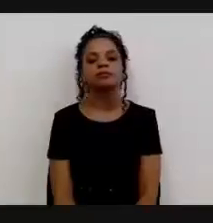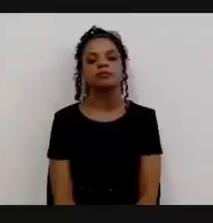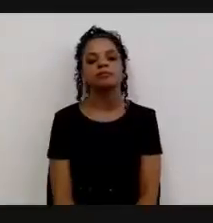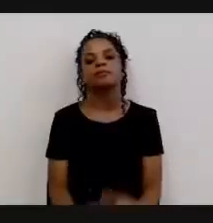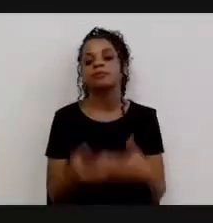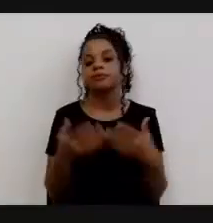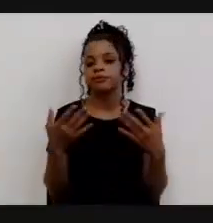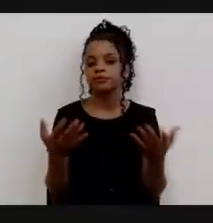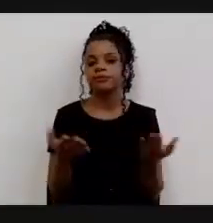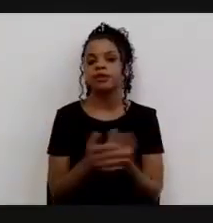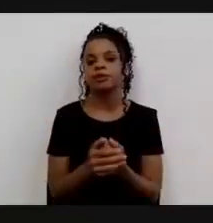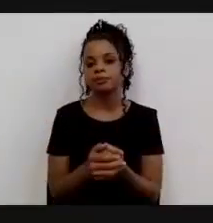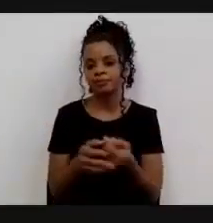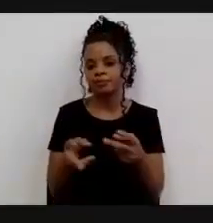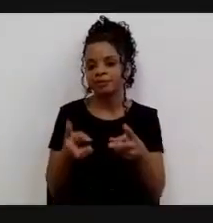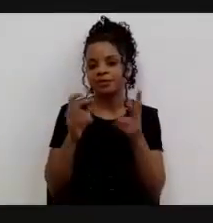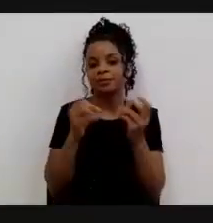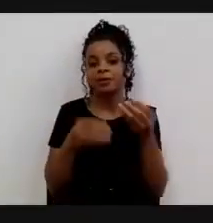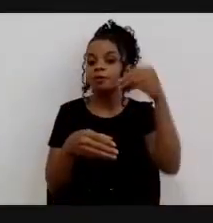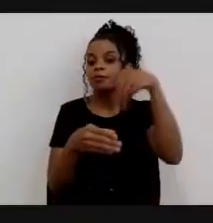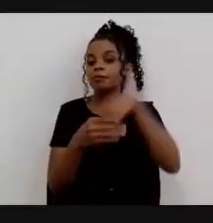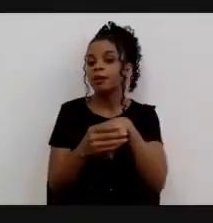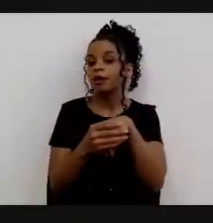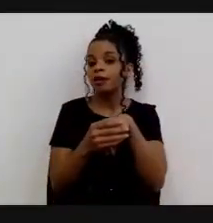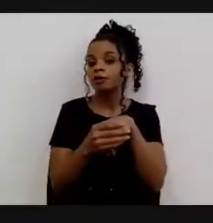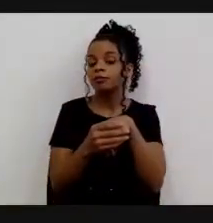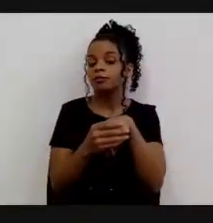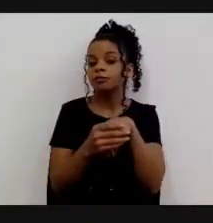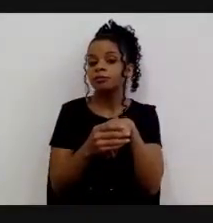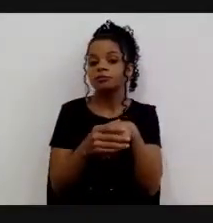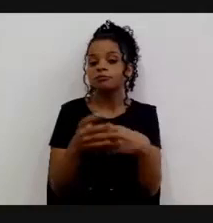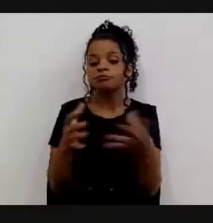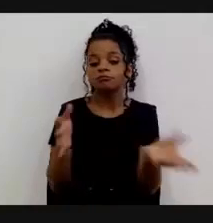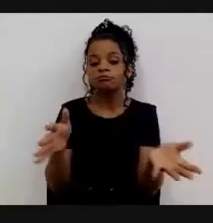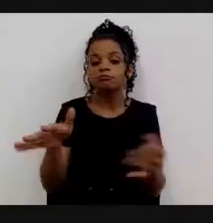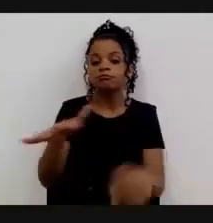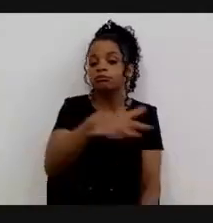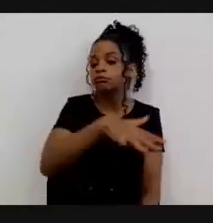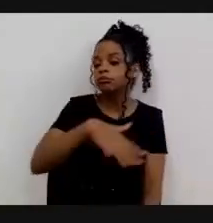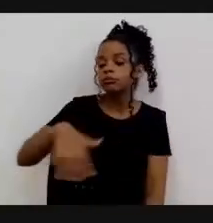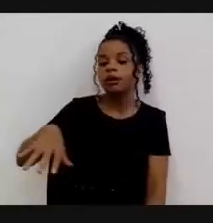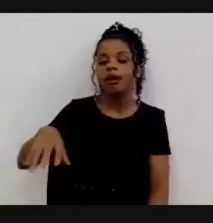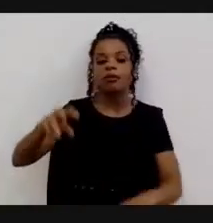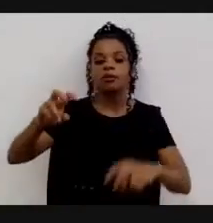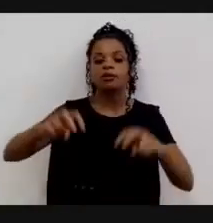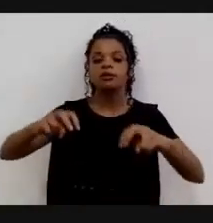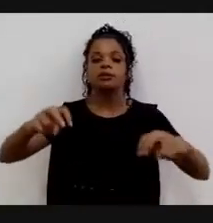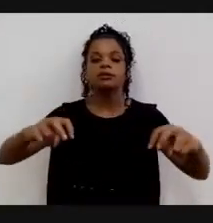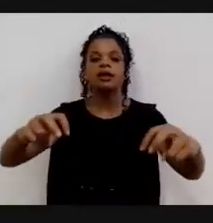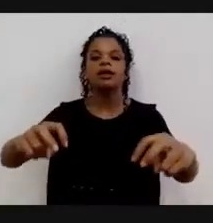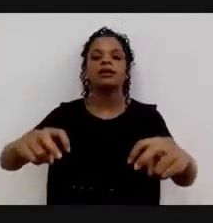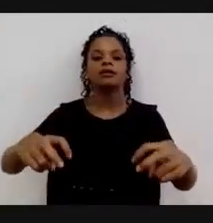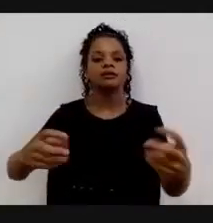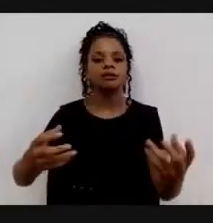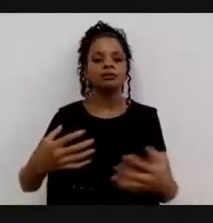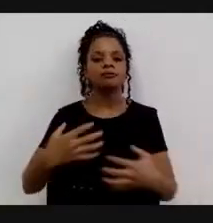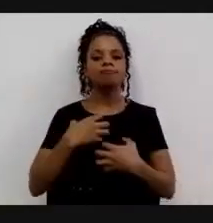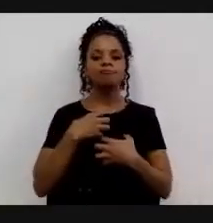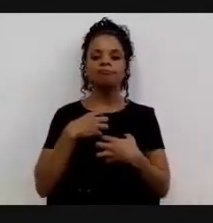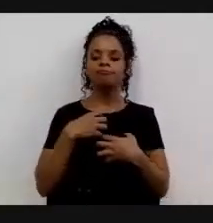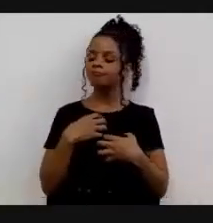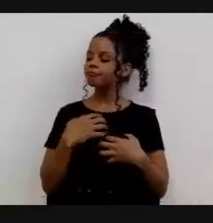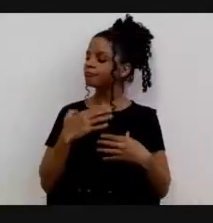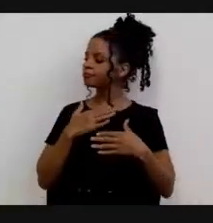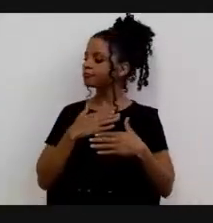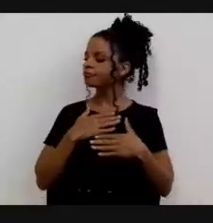Como a gente pôde ver ali, ó, é dentro do plenário, informal, o pessoal senta nas cadeiras, se sente pertencente, tira